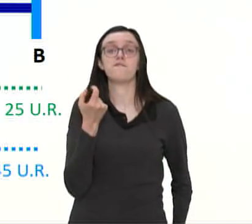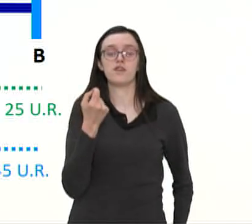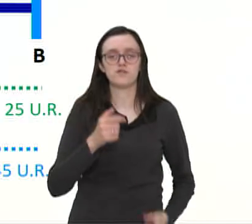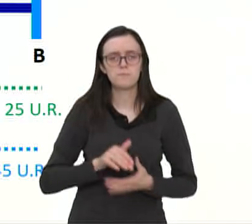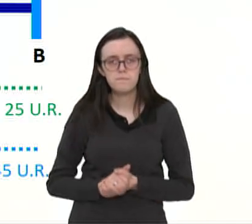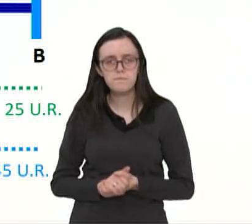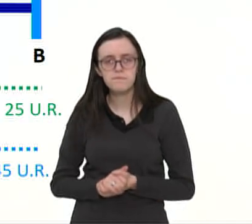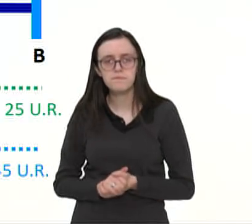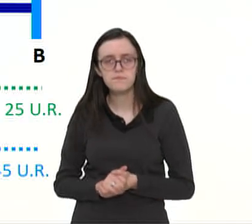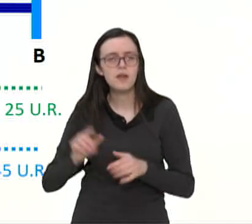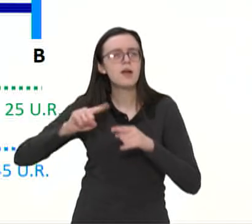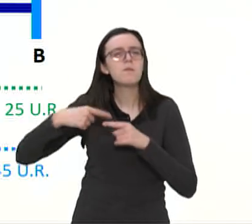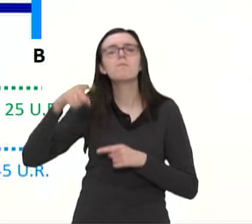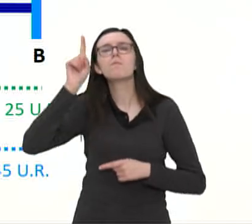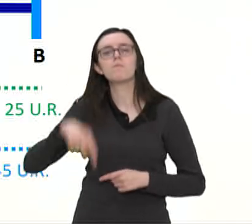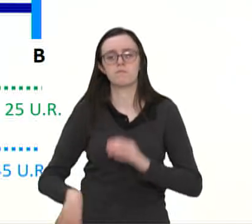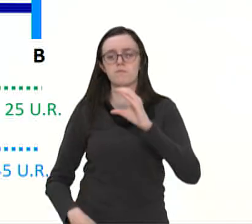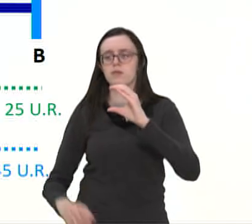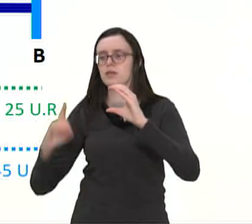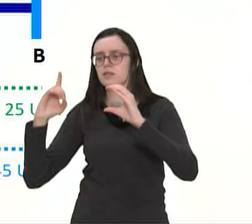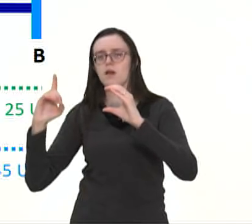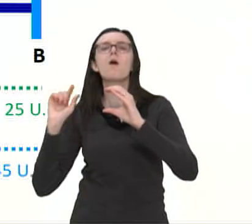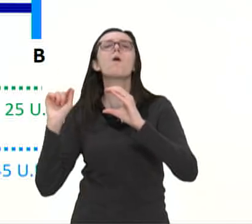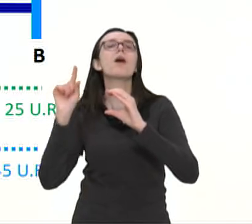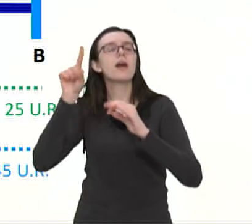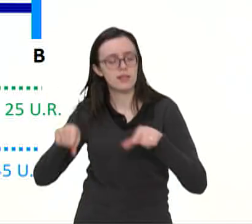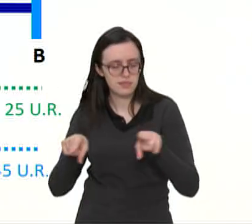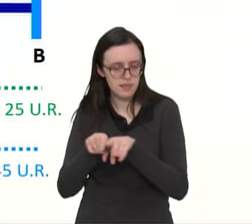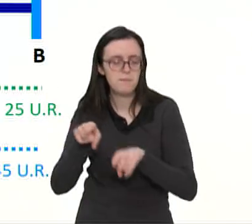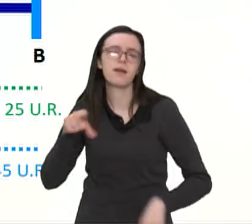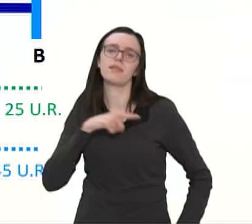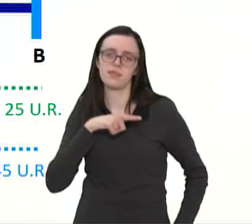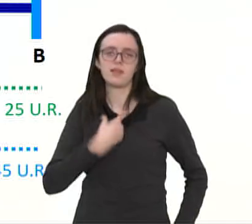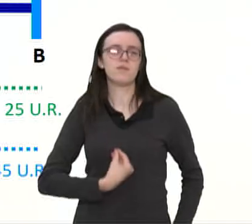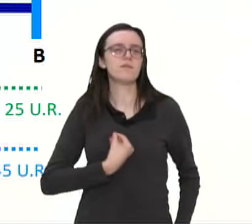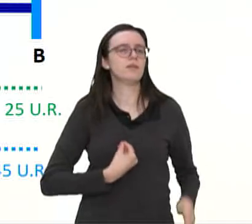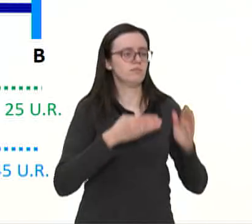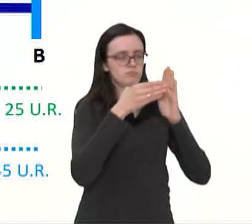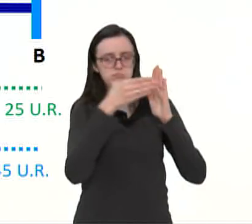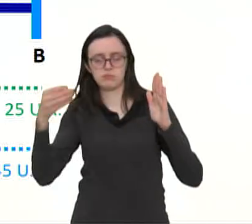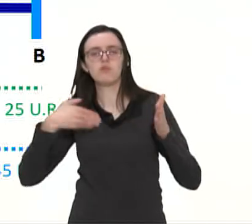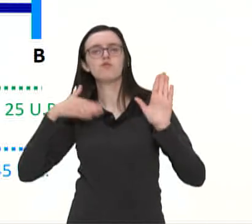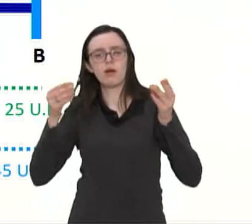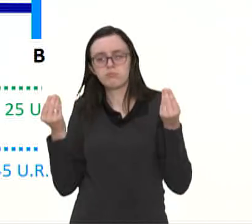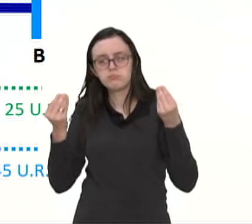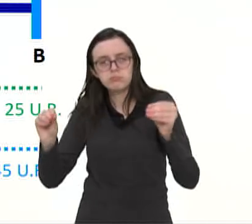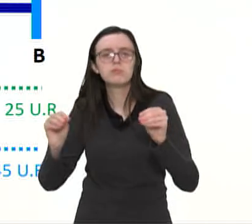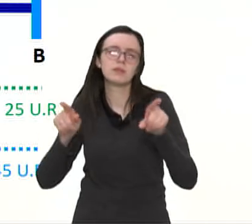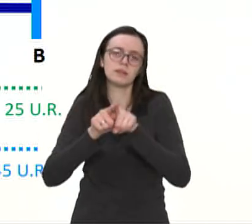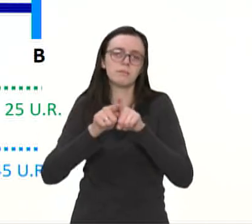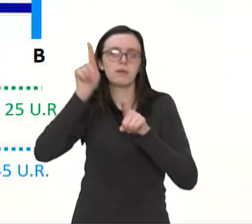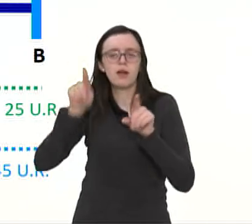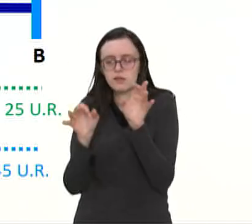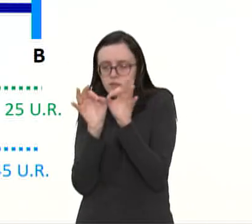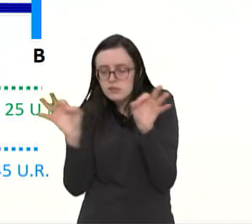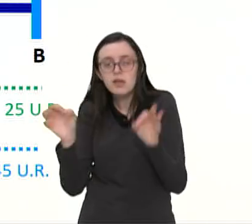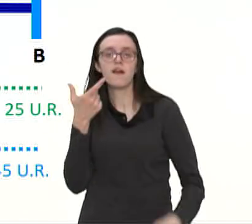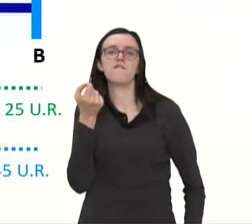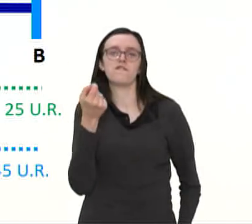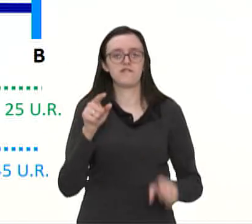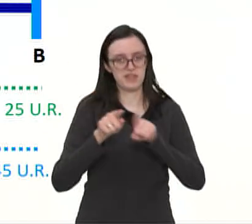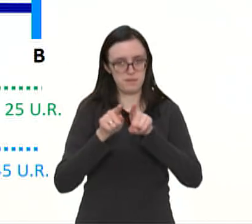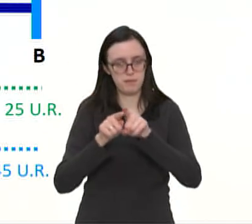E a próxima ali, entre o C e o D. C e o D também já está aparecendo no meu mapa. Eu já coloquei eles lá, então só vou considerar a distância entre eles 20